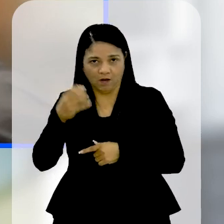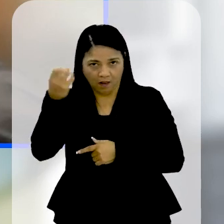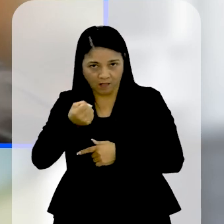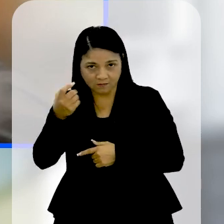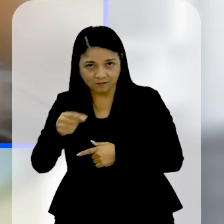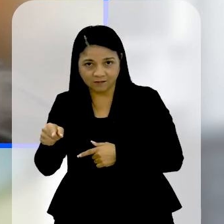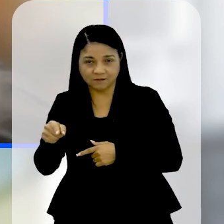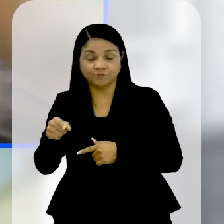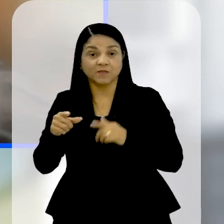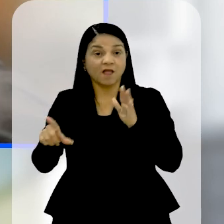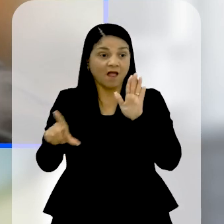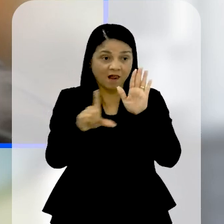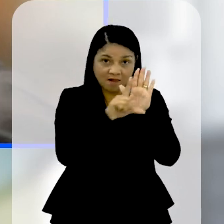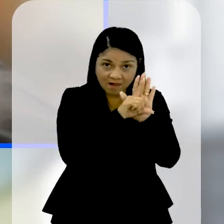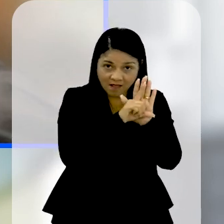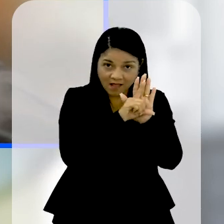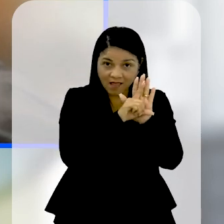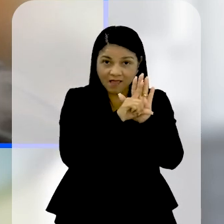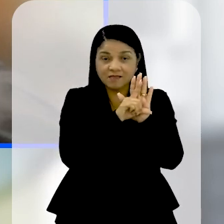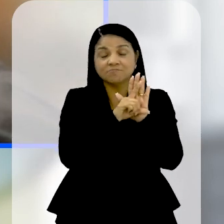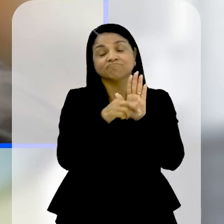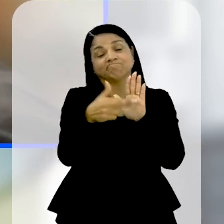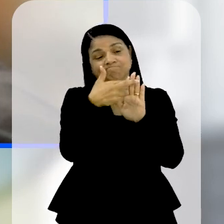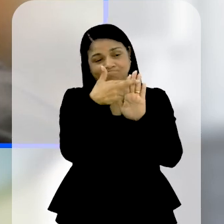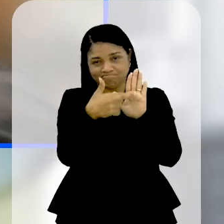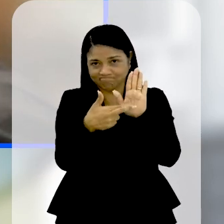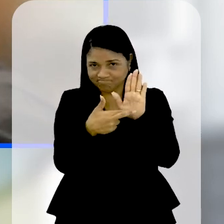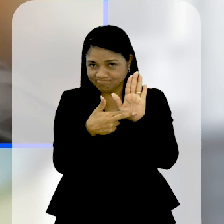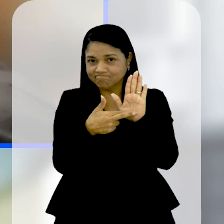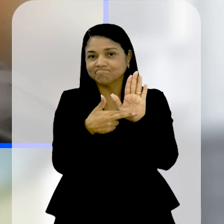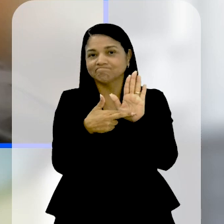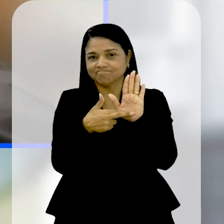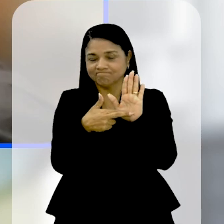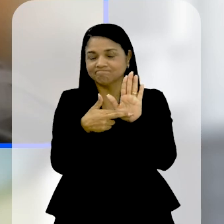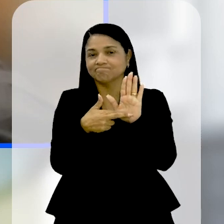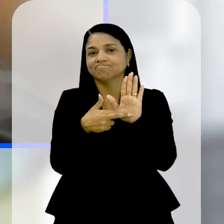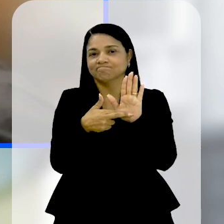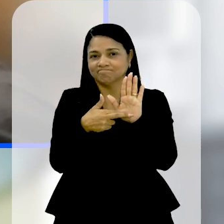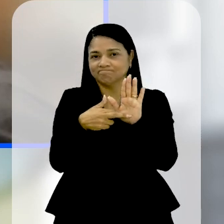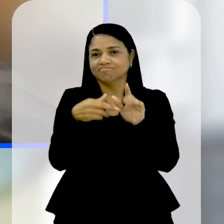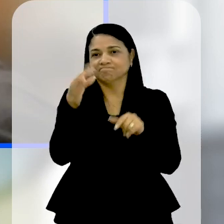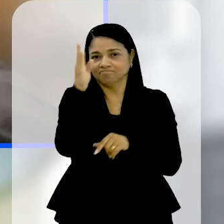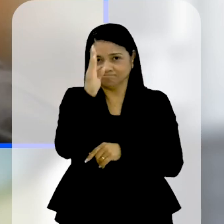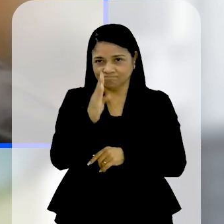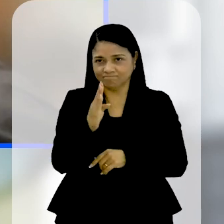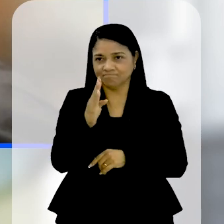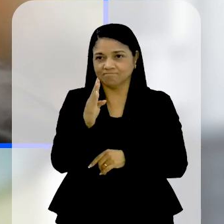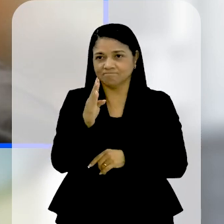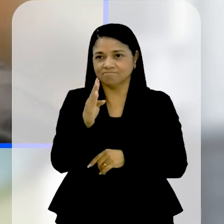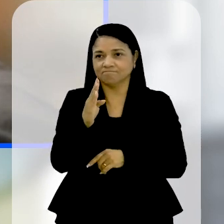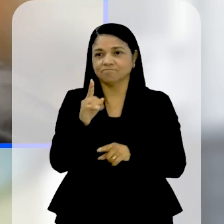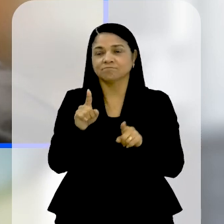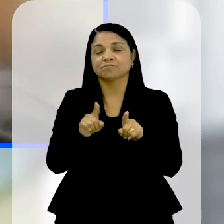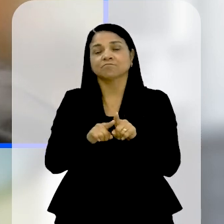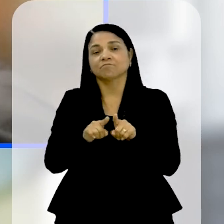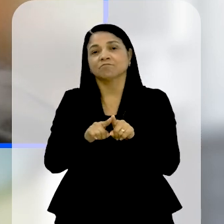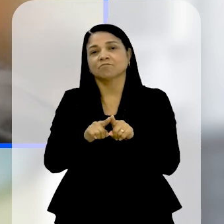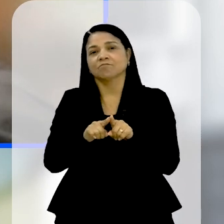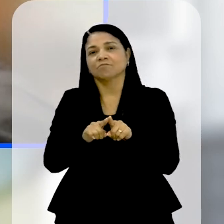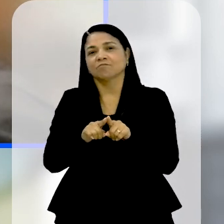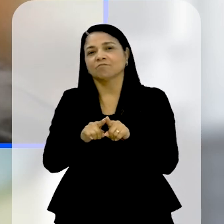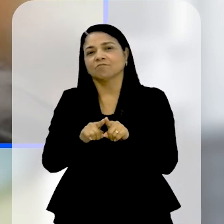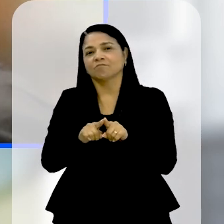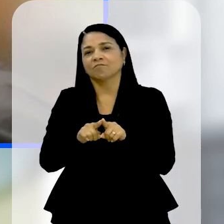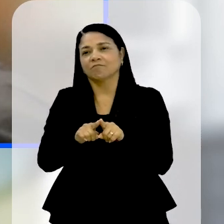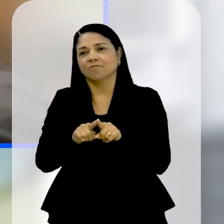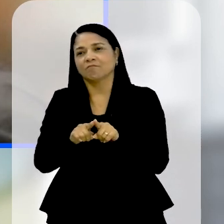nossa legislação, que também é regulada, no caso, não é nem pela Anvisa, mas sim